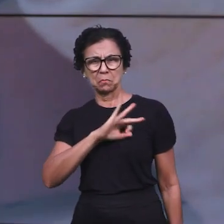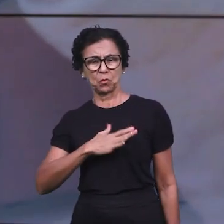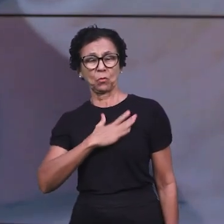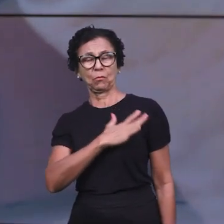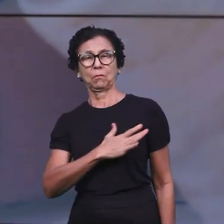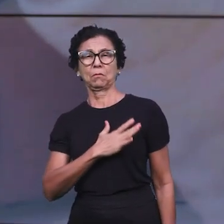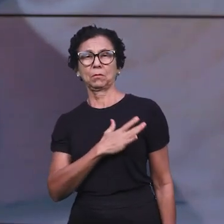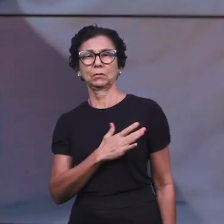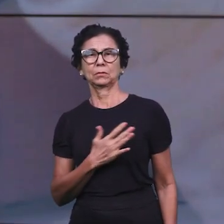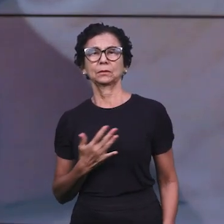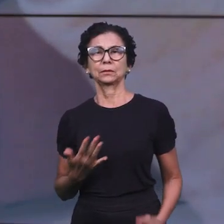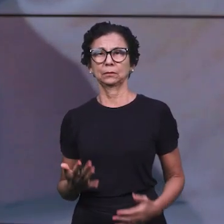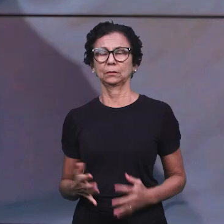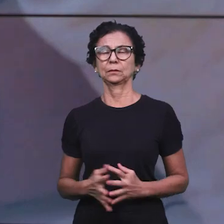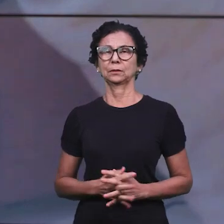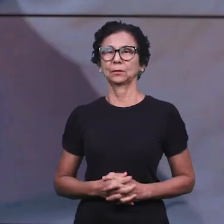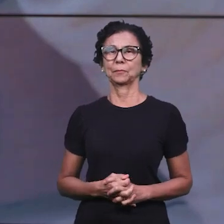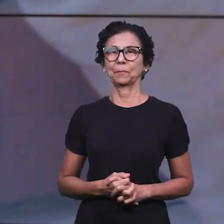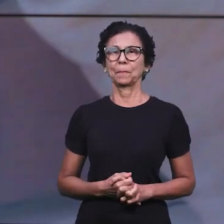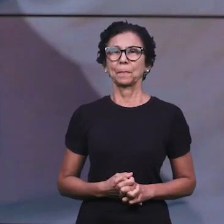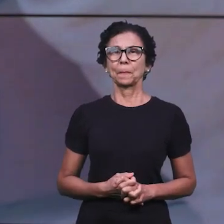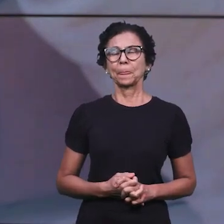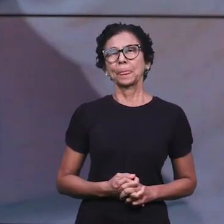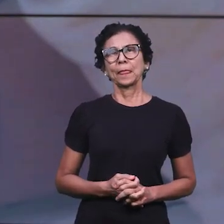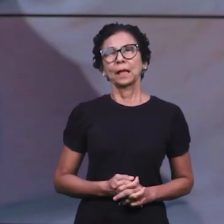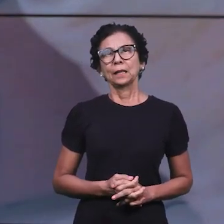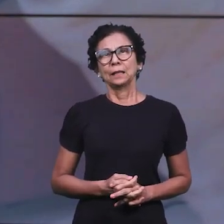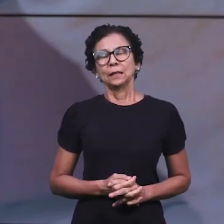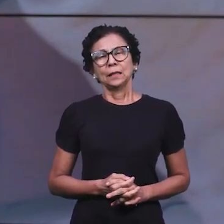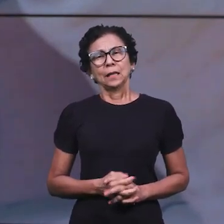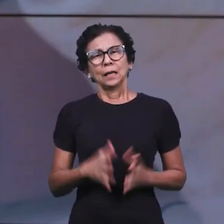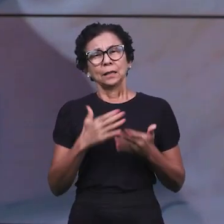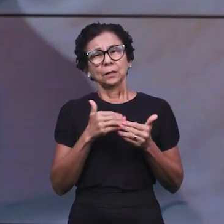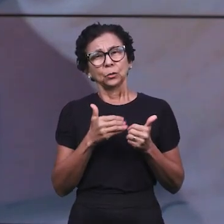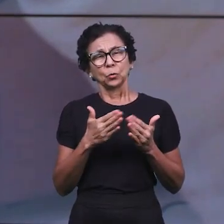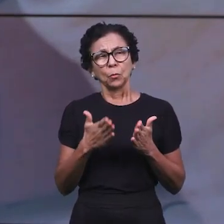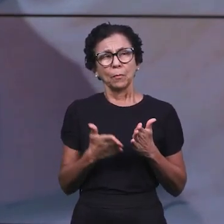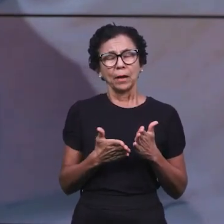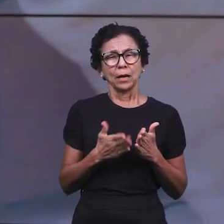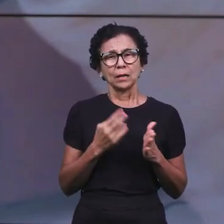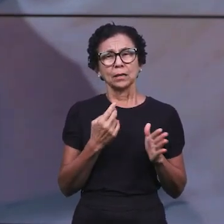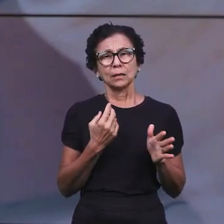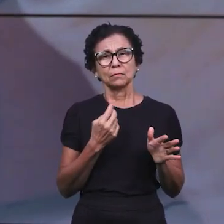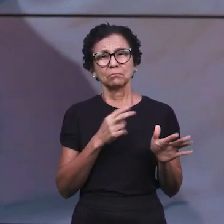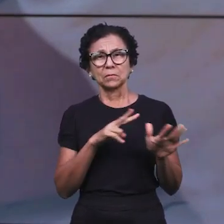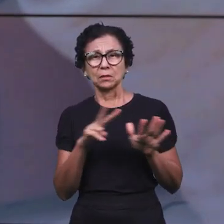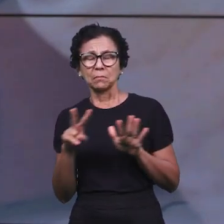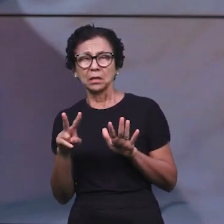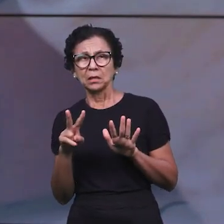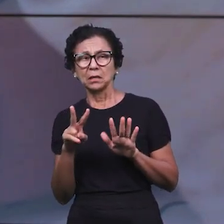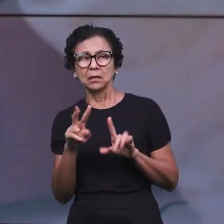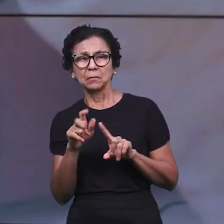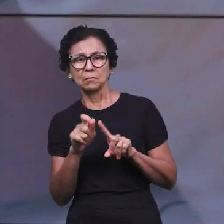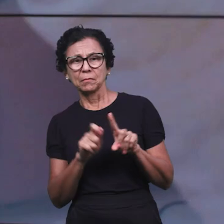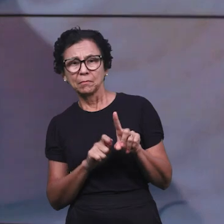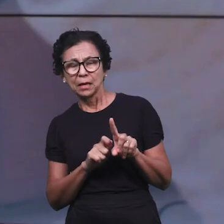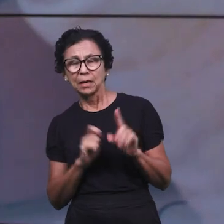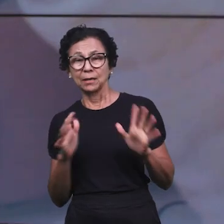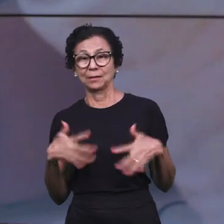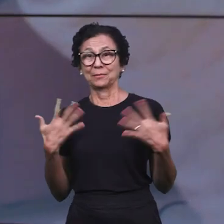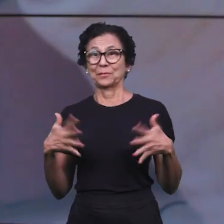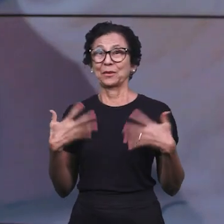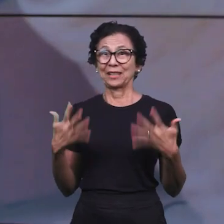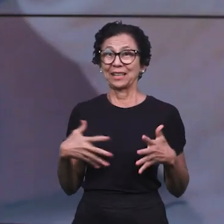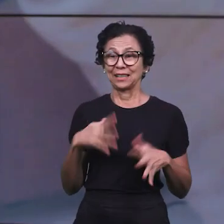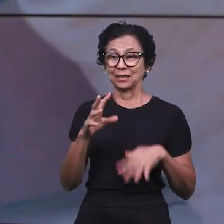gosto. Então, o concurseiro ali nos primeiros meses, primeira semana de estudo, ele está empolgado, ele vai logo adquirindo um monte